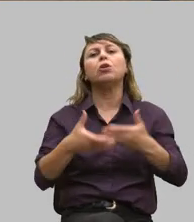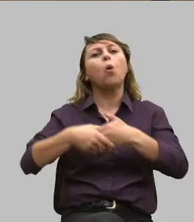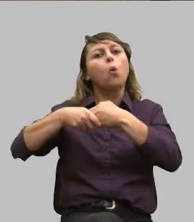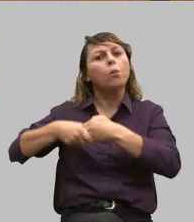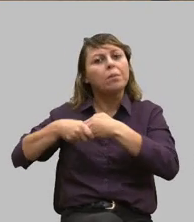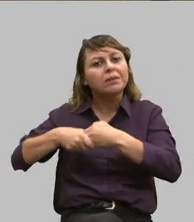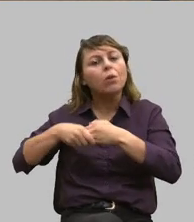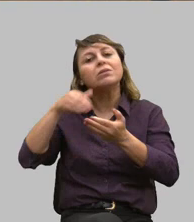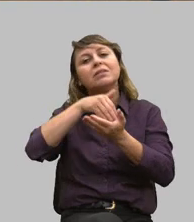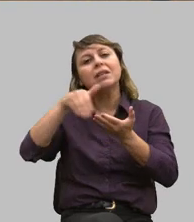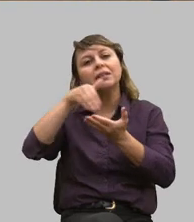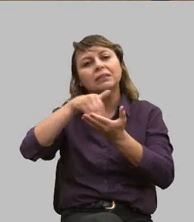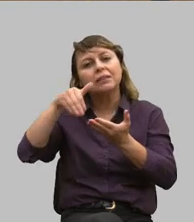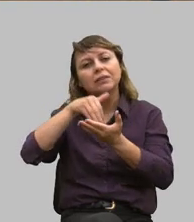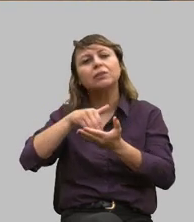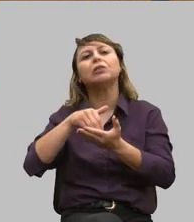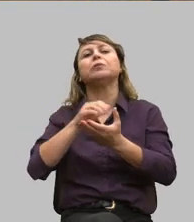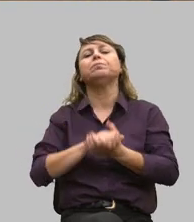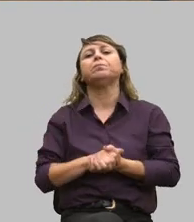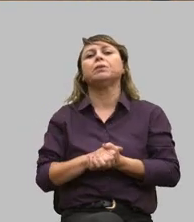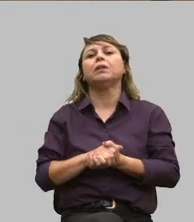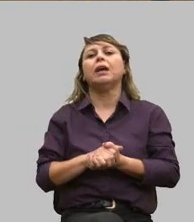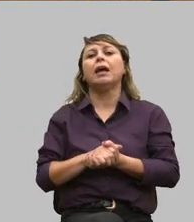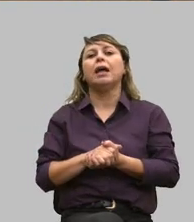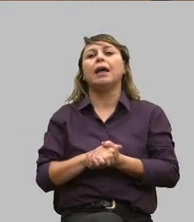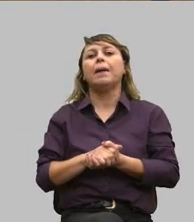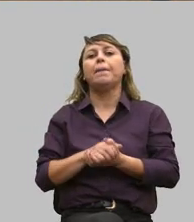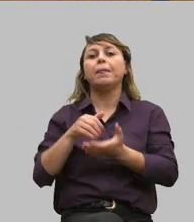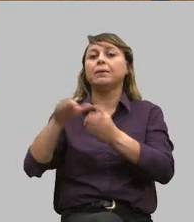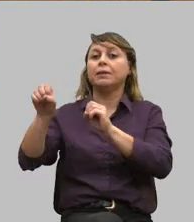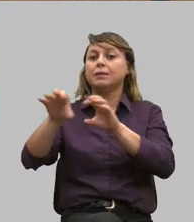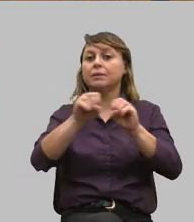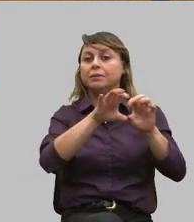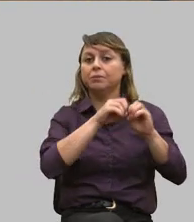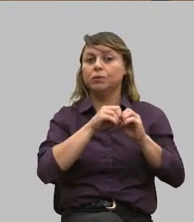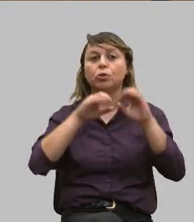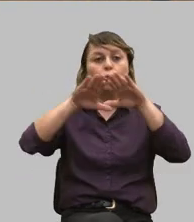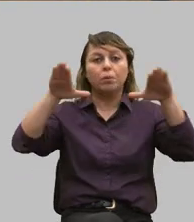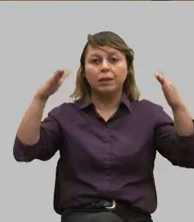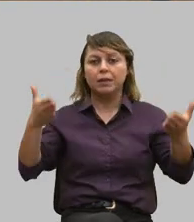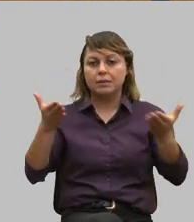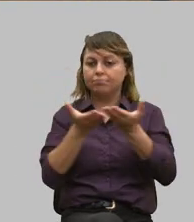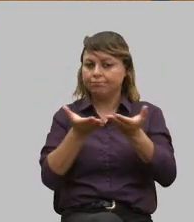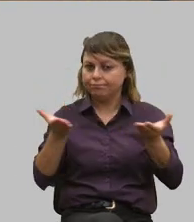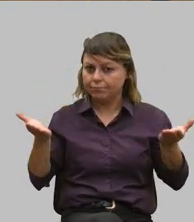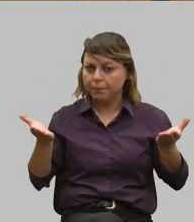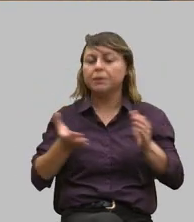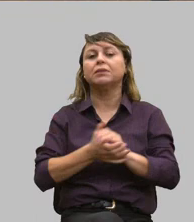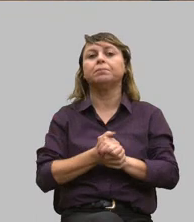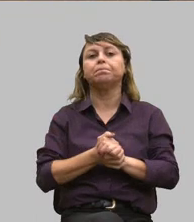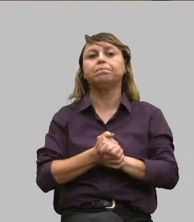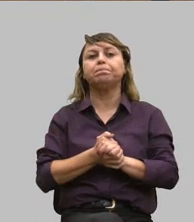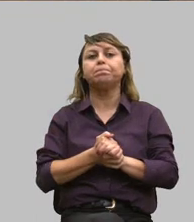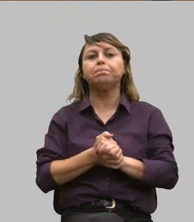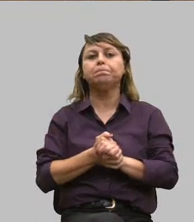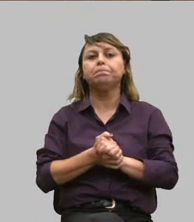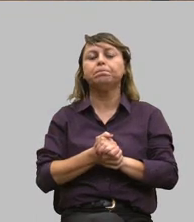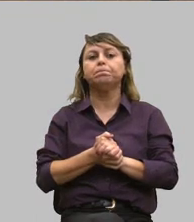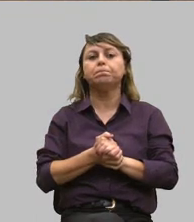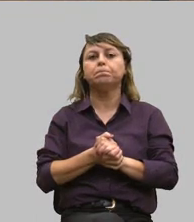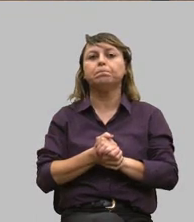secretário Igor de educação e os componentes aqui da mesa e dizer o seguinte que